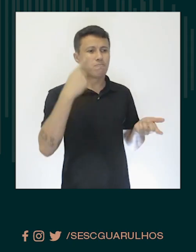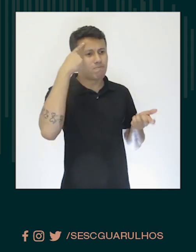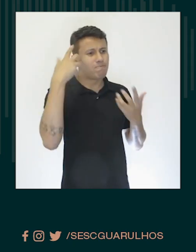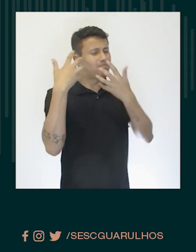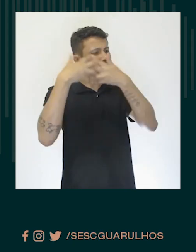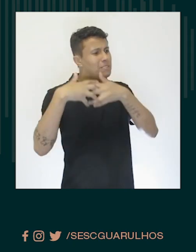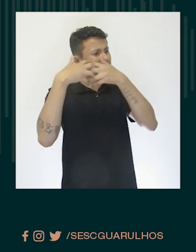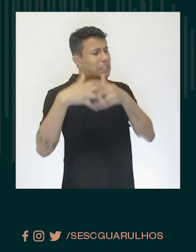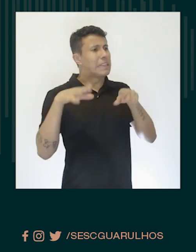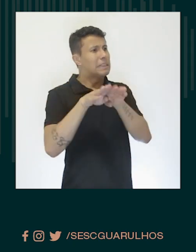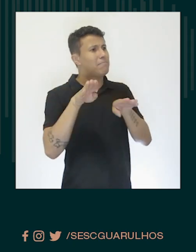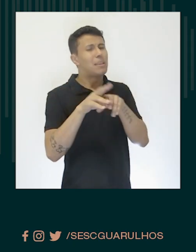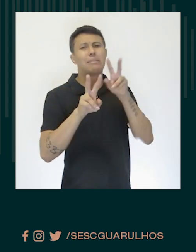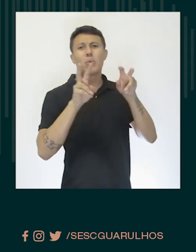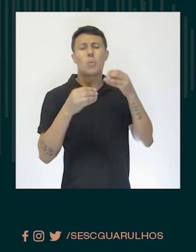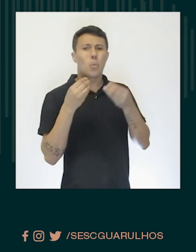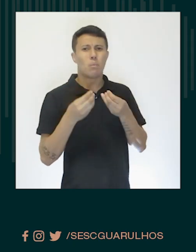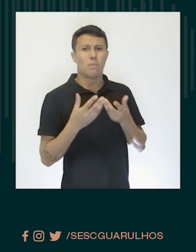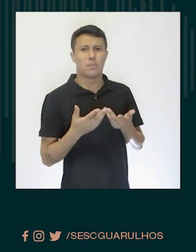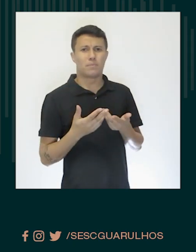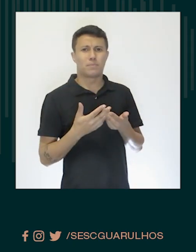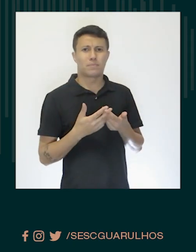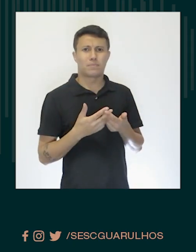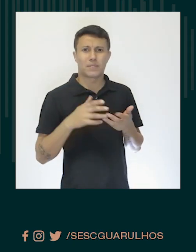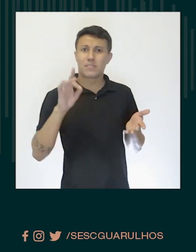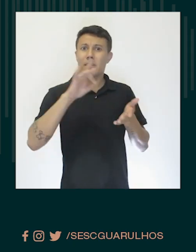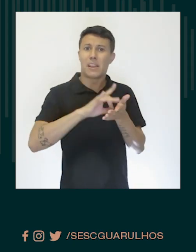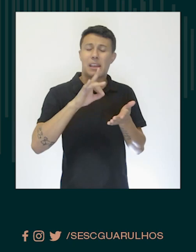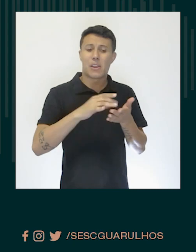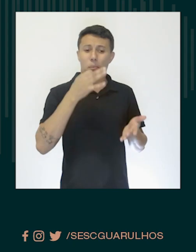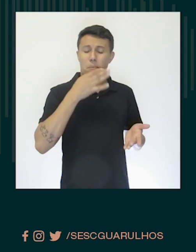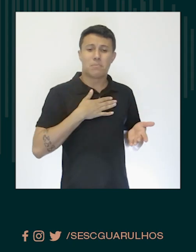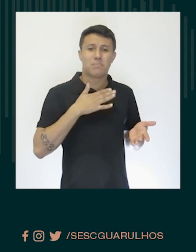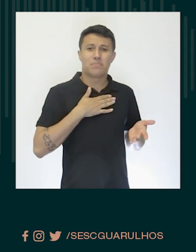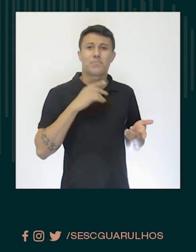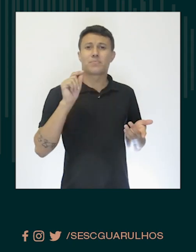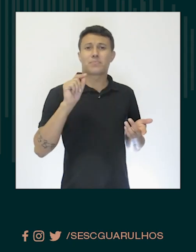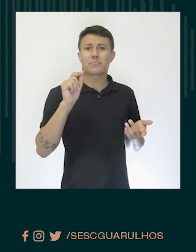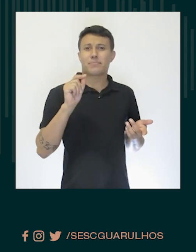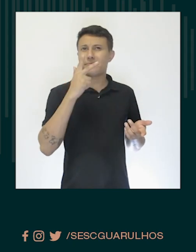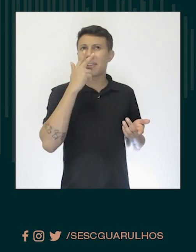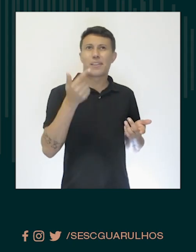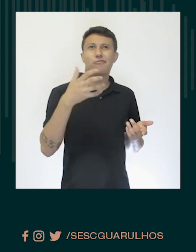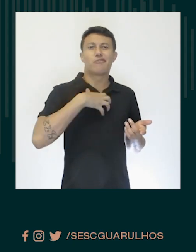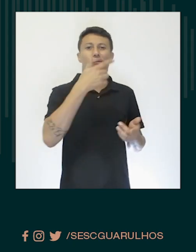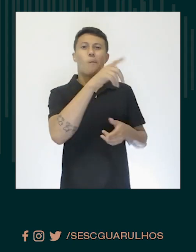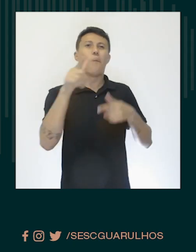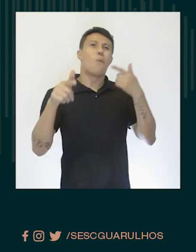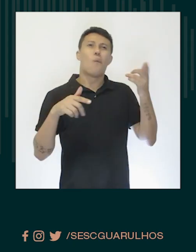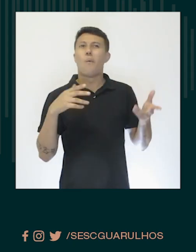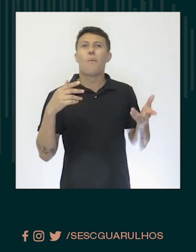isso, mas a grande verdade é que, para mim, eu tenho tido outras formas de me